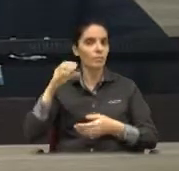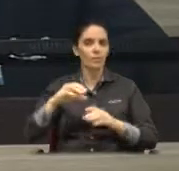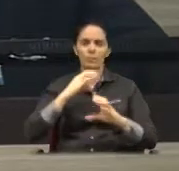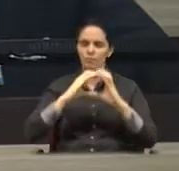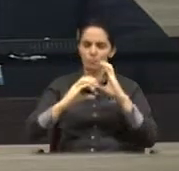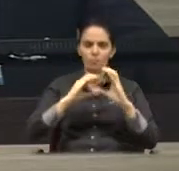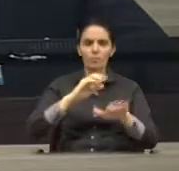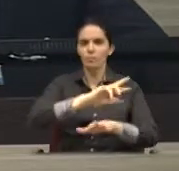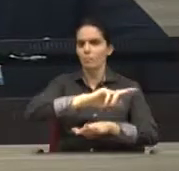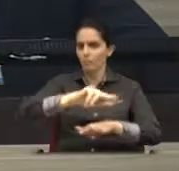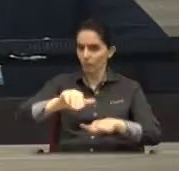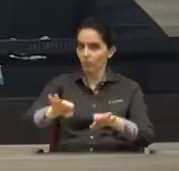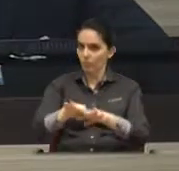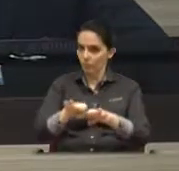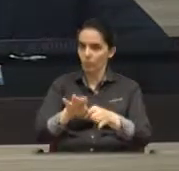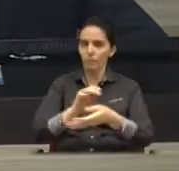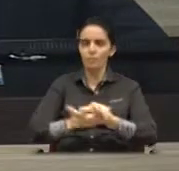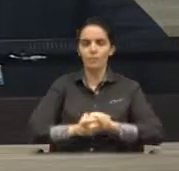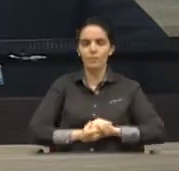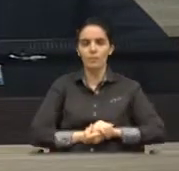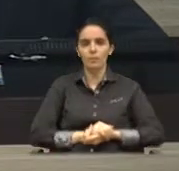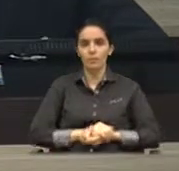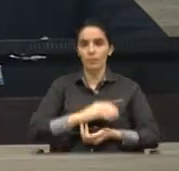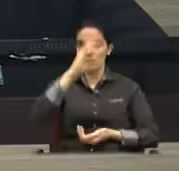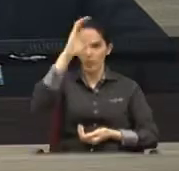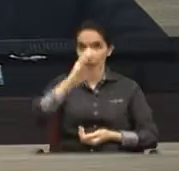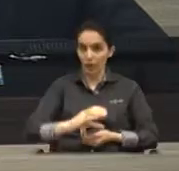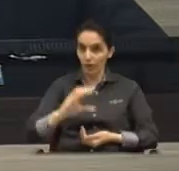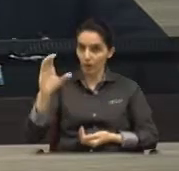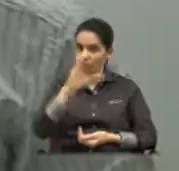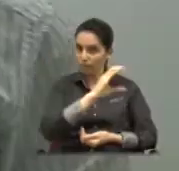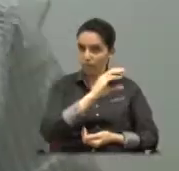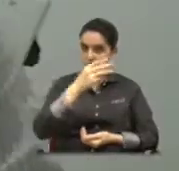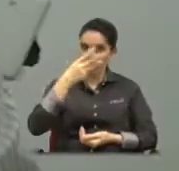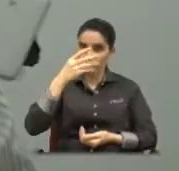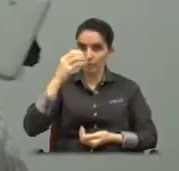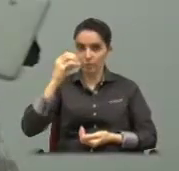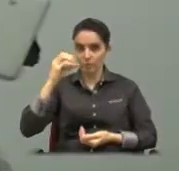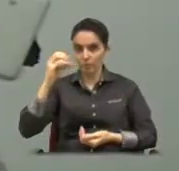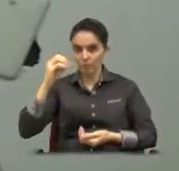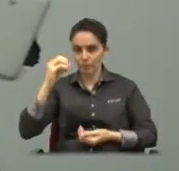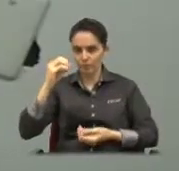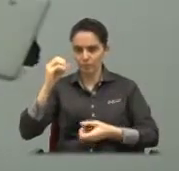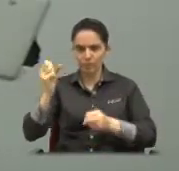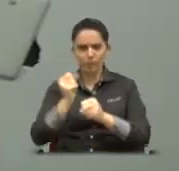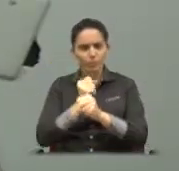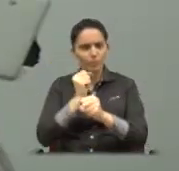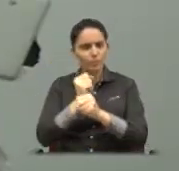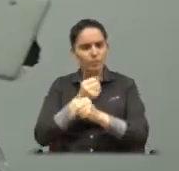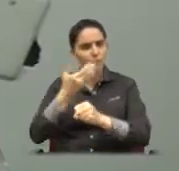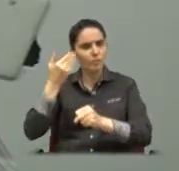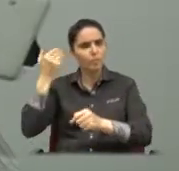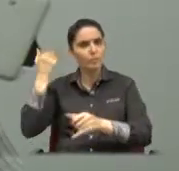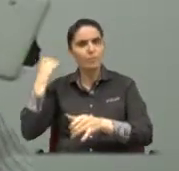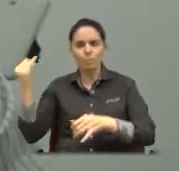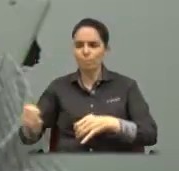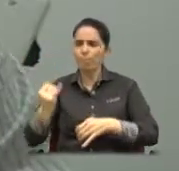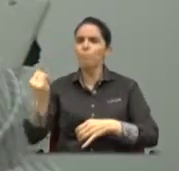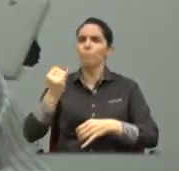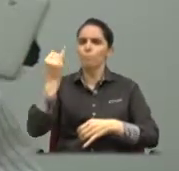comunicação. Para nós, católicos, esses 300 anos é de suma importância para a nossa